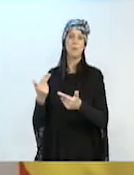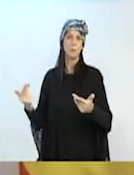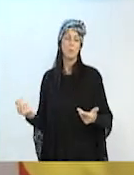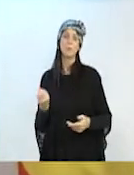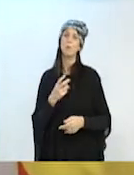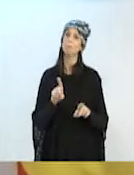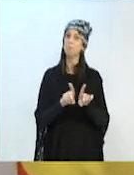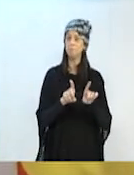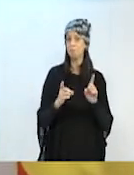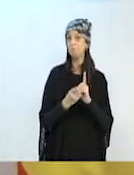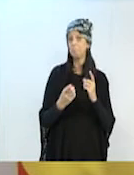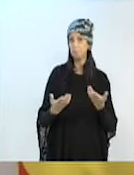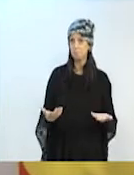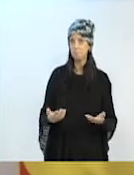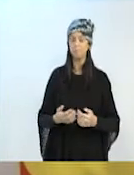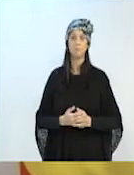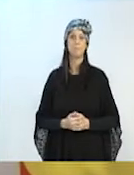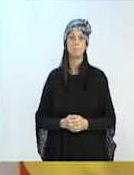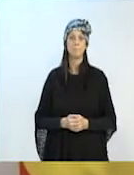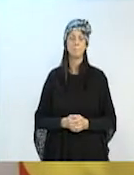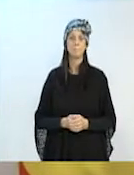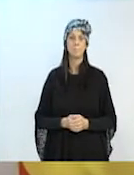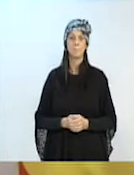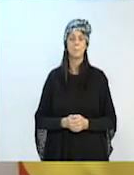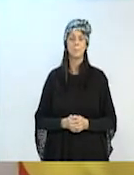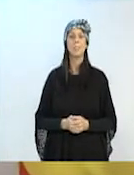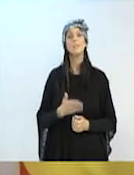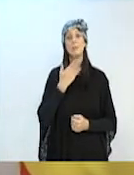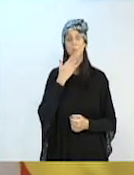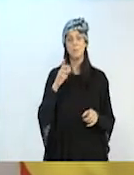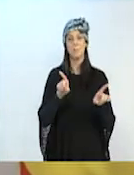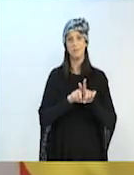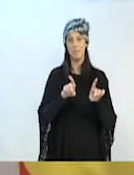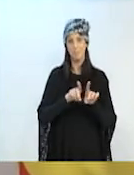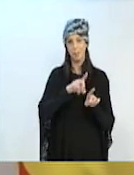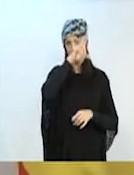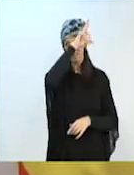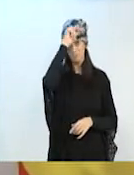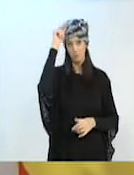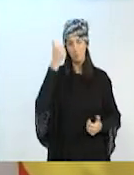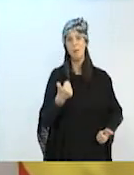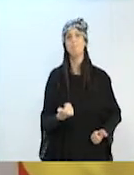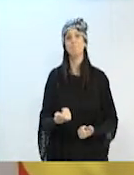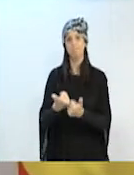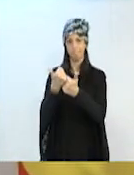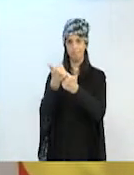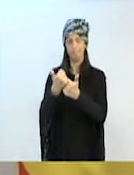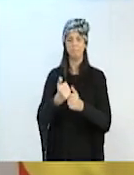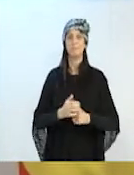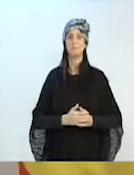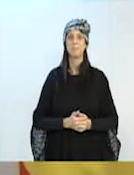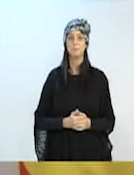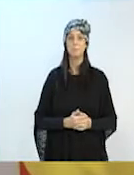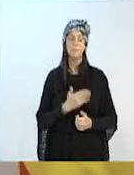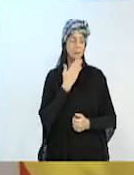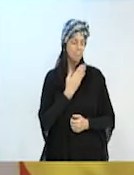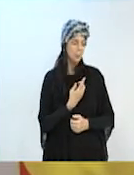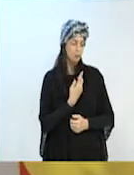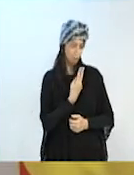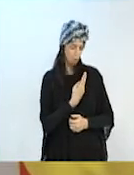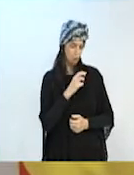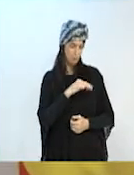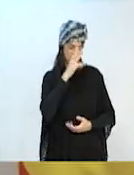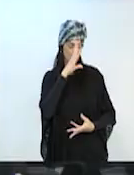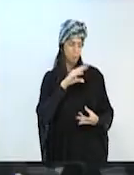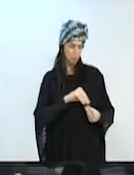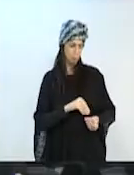também, e o apoio institucional do poder público. Presidente, me concede mais 2 minutos, por